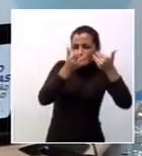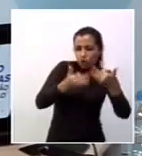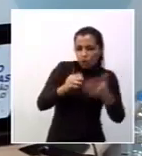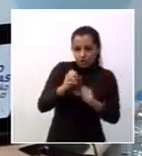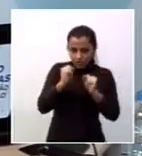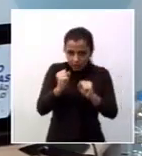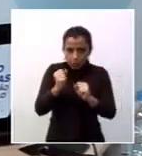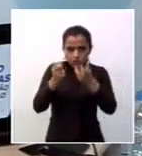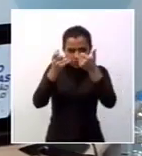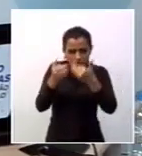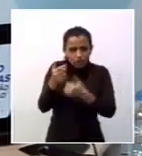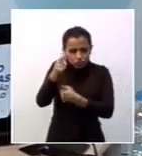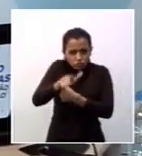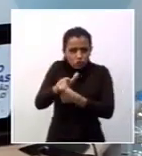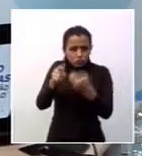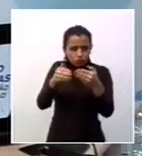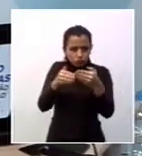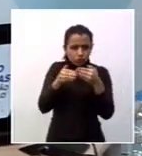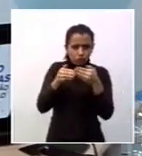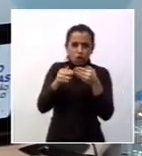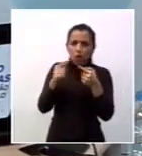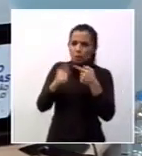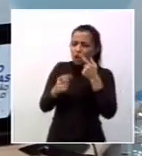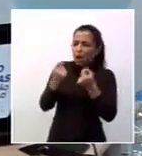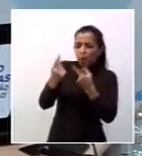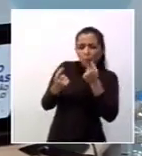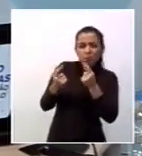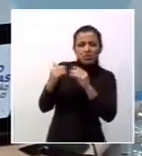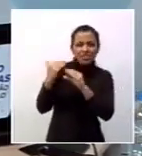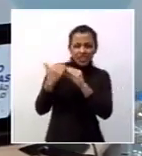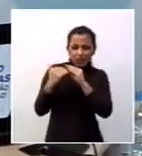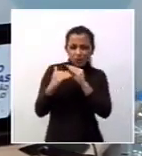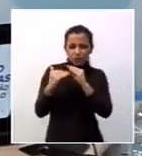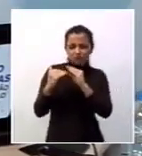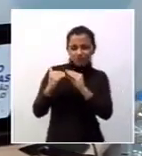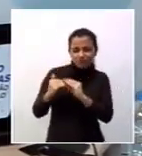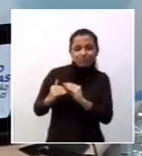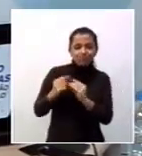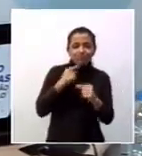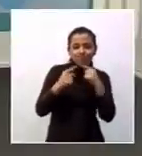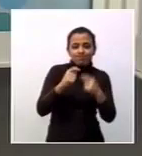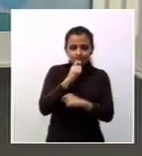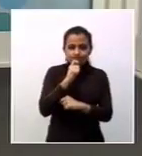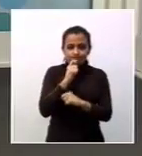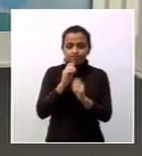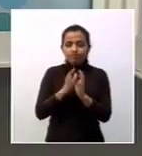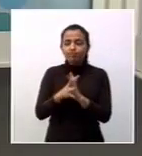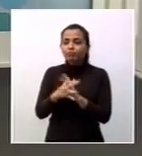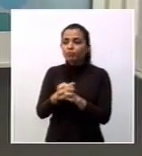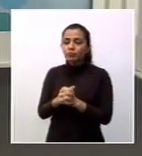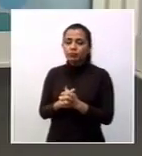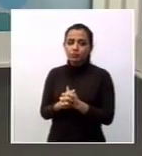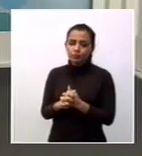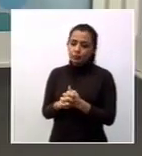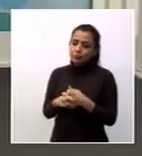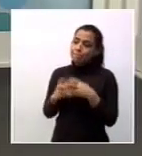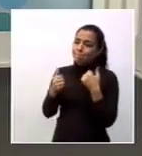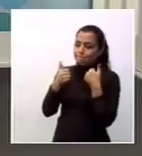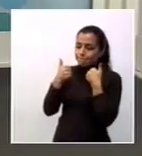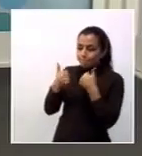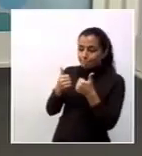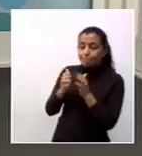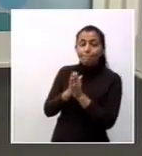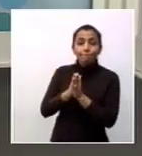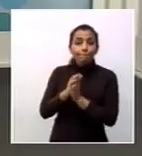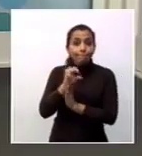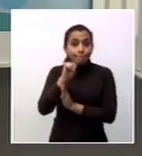levantasse novamente esse ponto para esses alunos que ficou essa dúvida aí. Tá. Eu acho que para